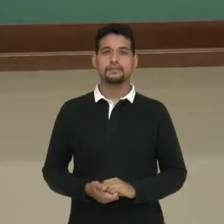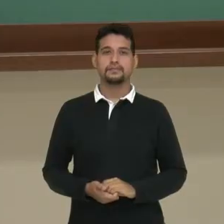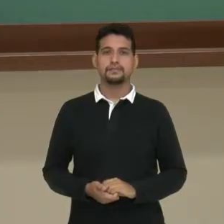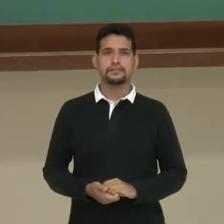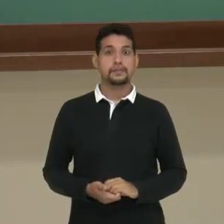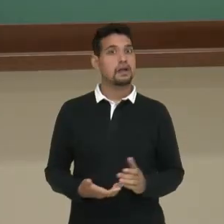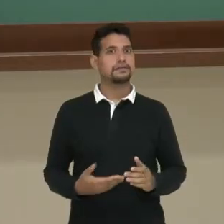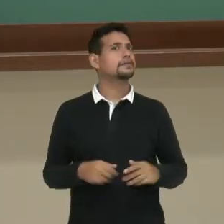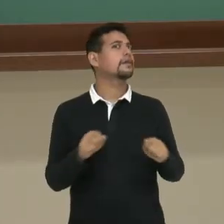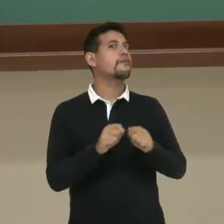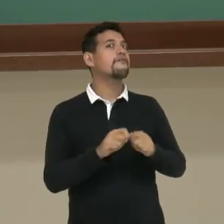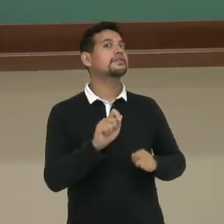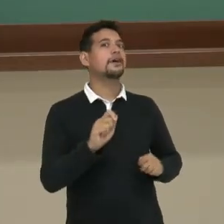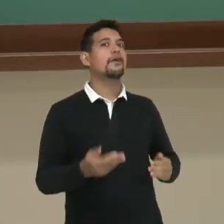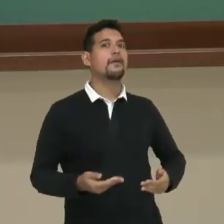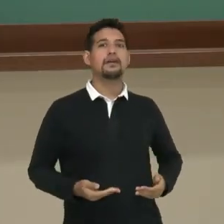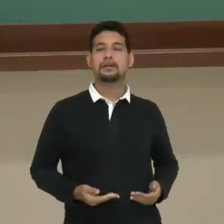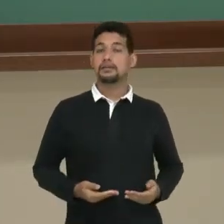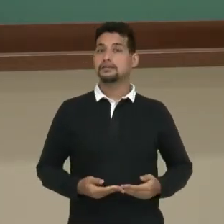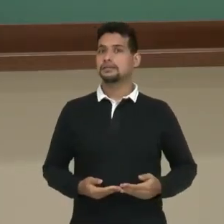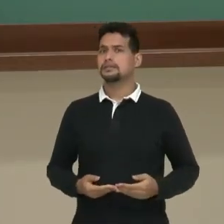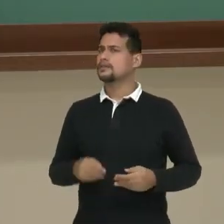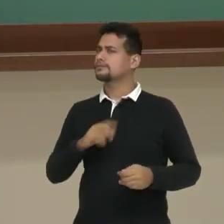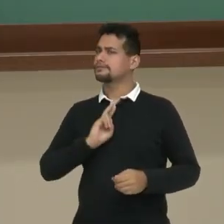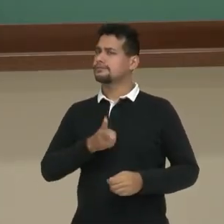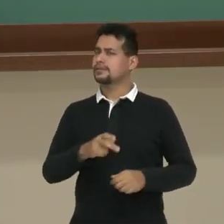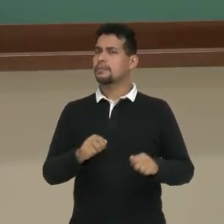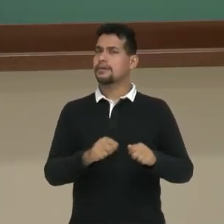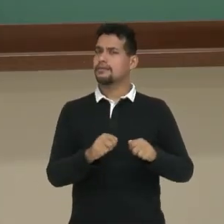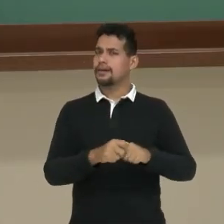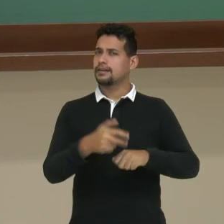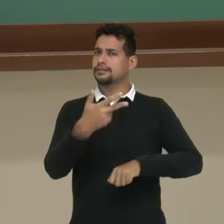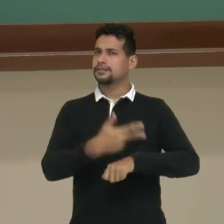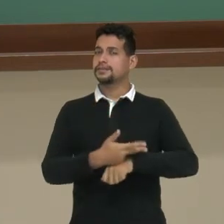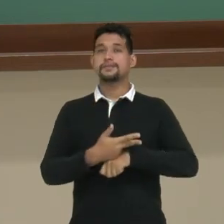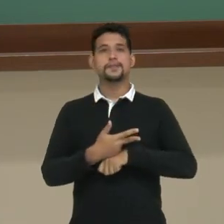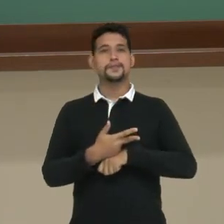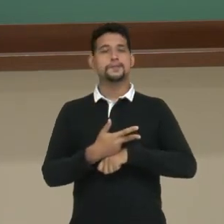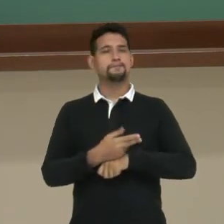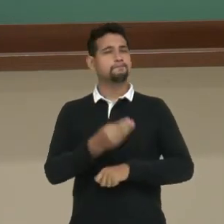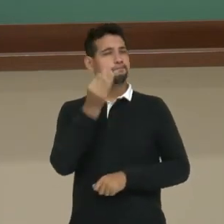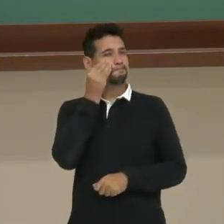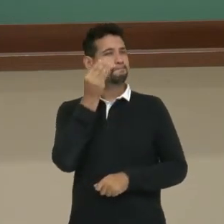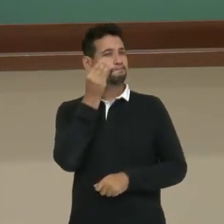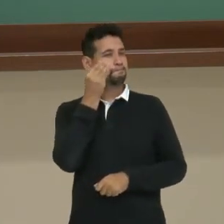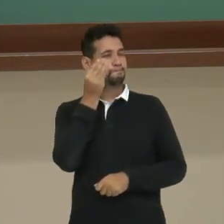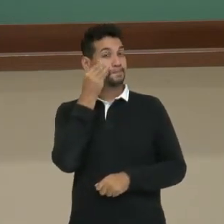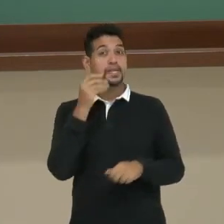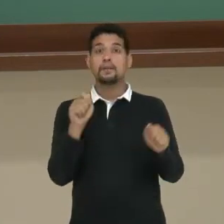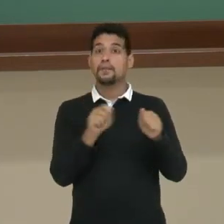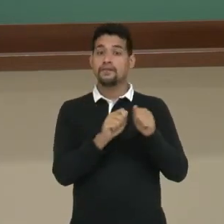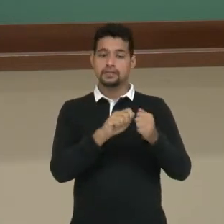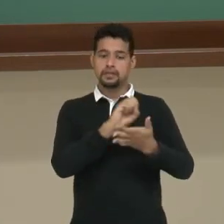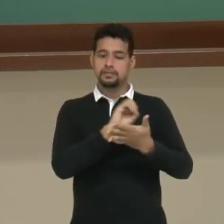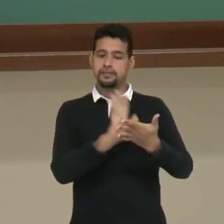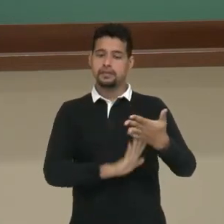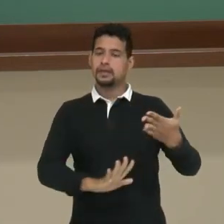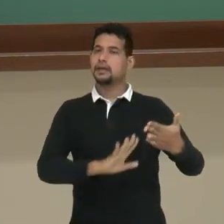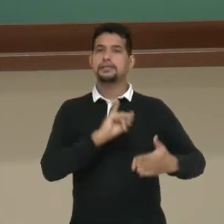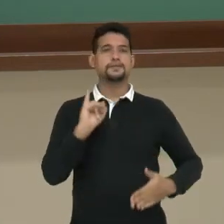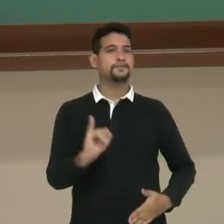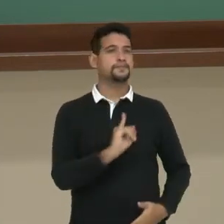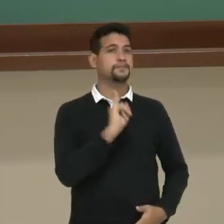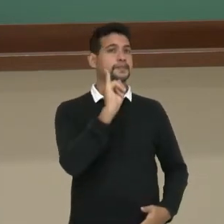Adivinha o que eu vou fazer, gente? O que eu faço em todo vídeo, até naquela tecla. Para resolver o exercício, é